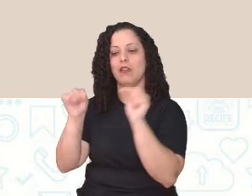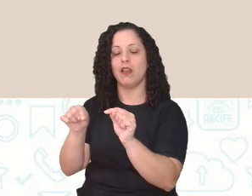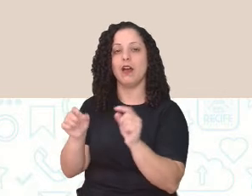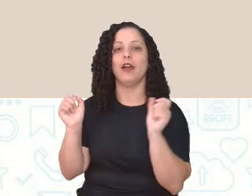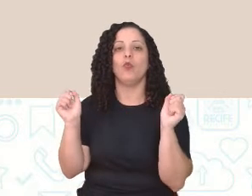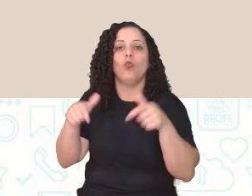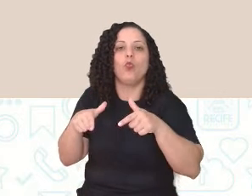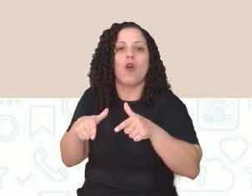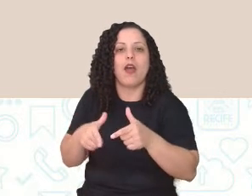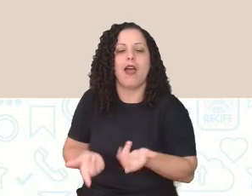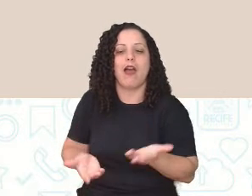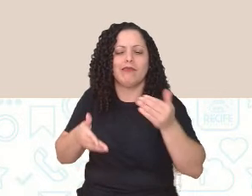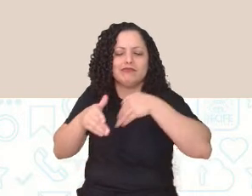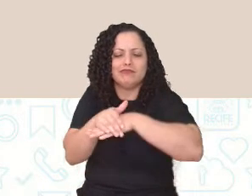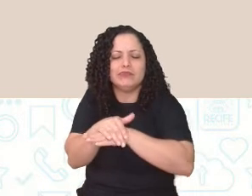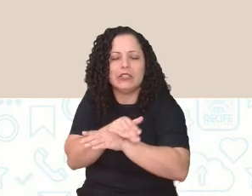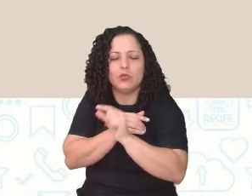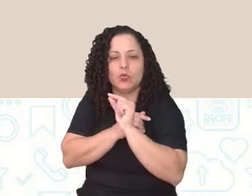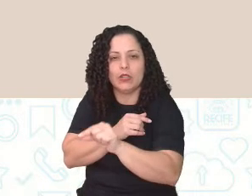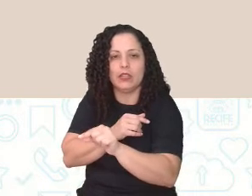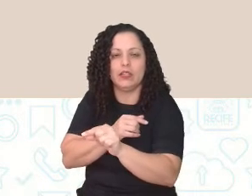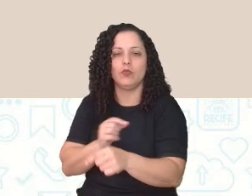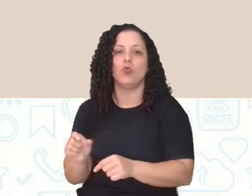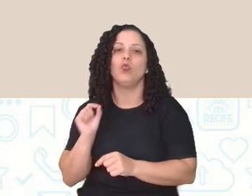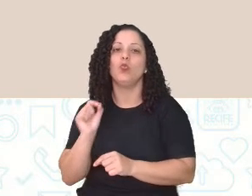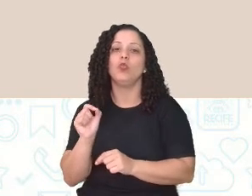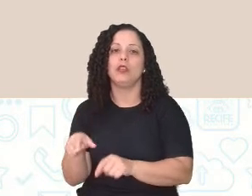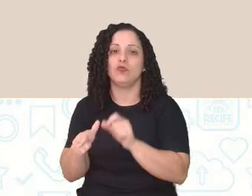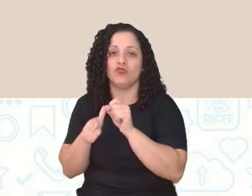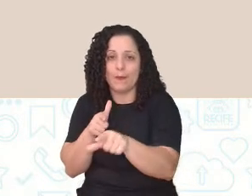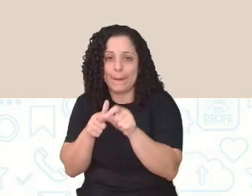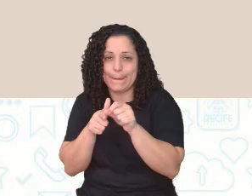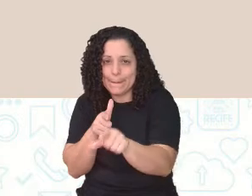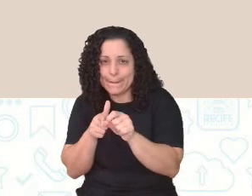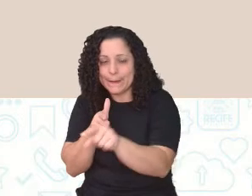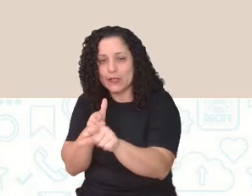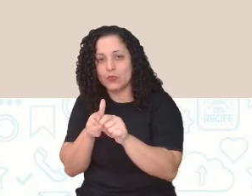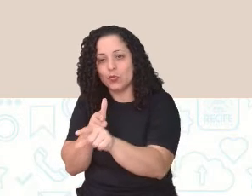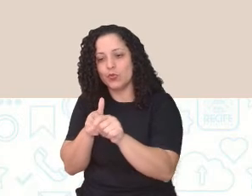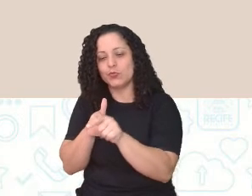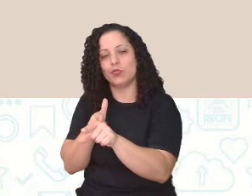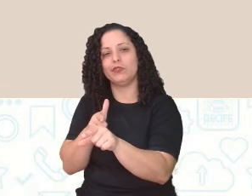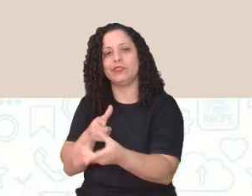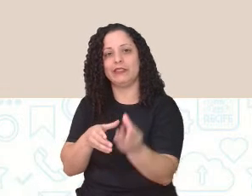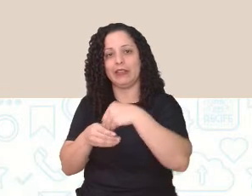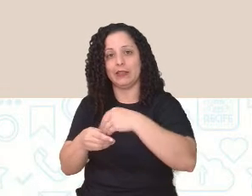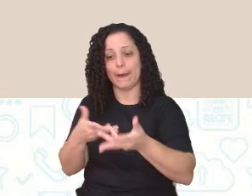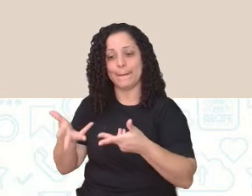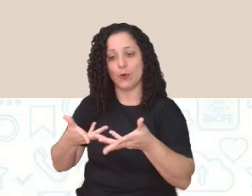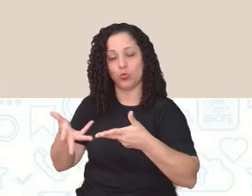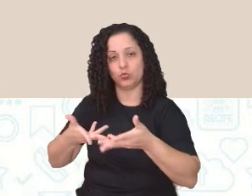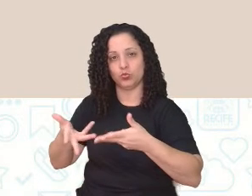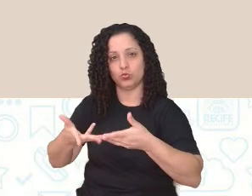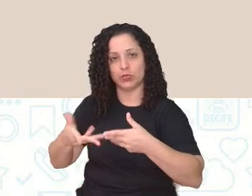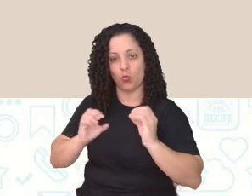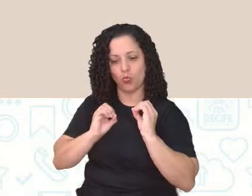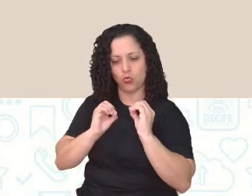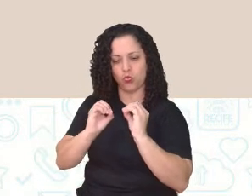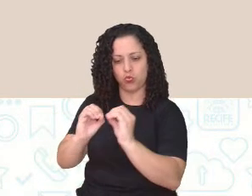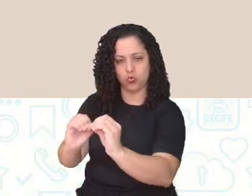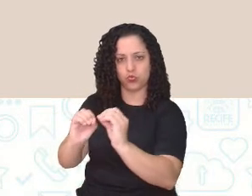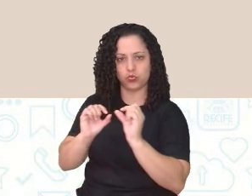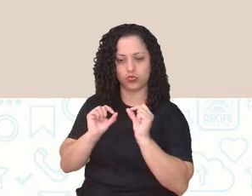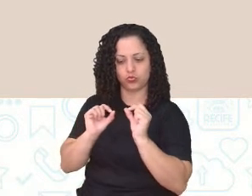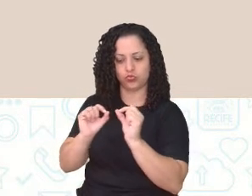ser armazenados. Então, eles são produzidos aí nos testículos, especificamente, que vamos ver nos túbulos